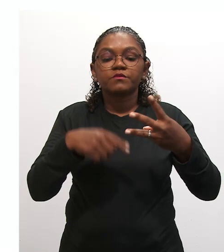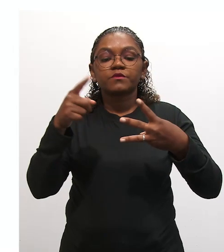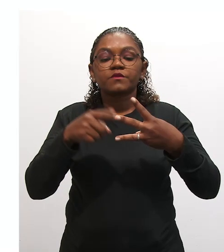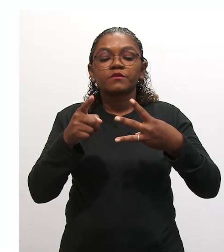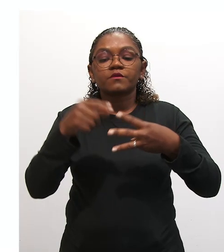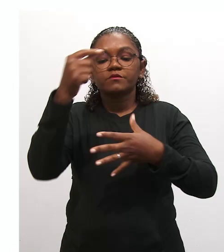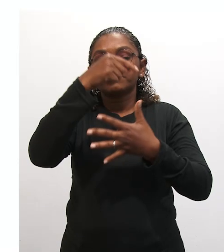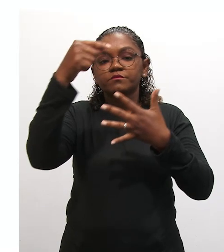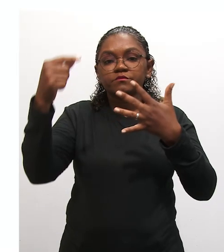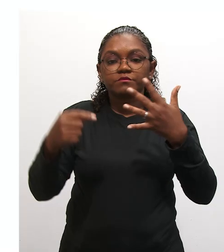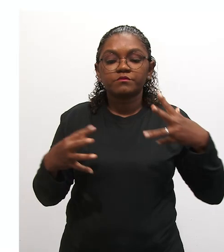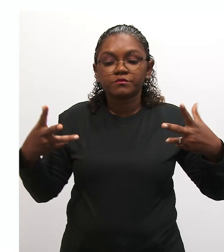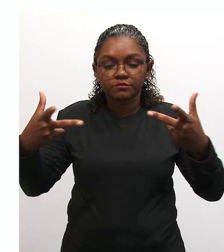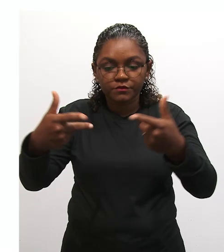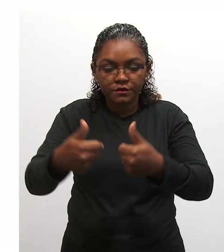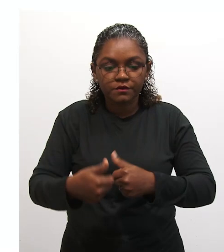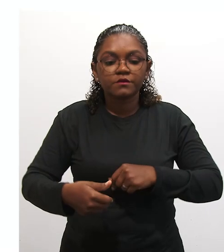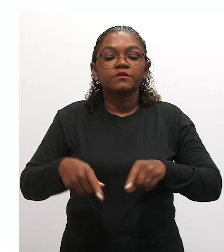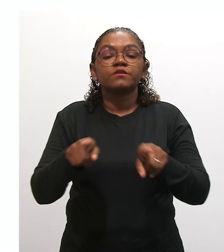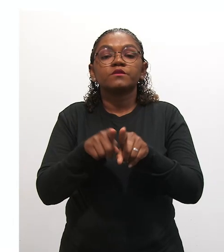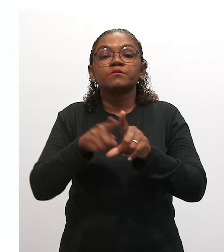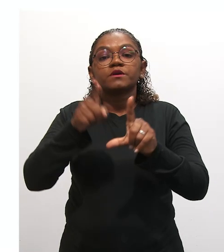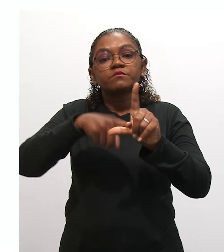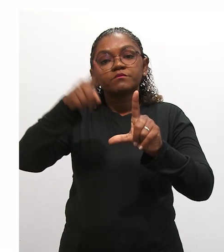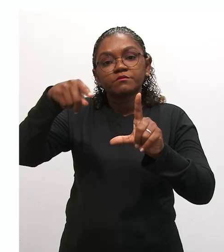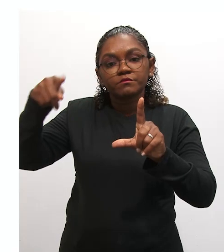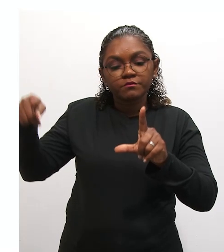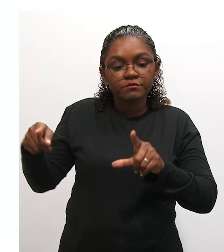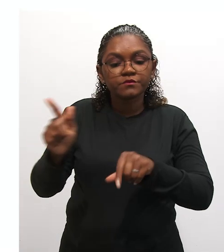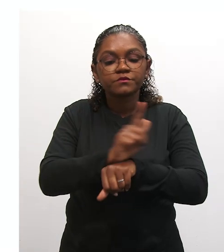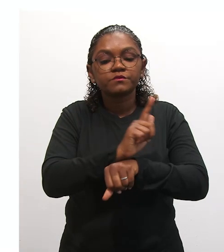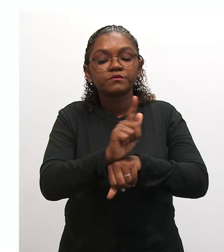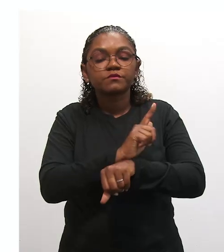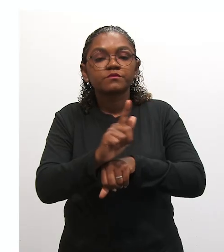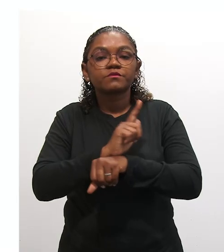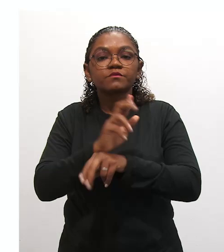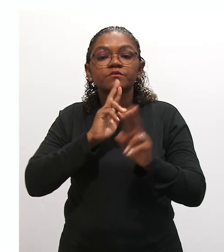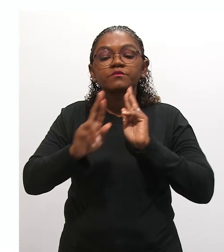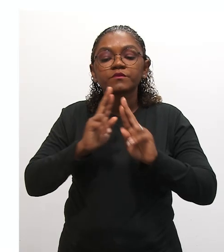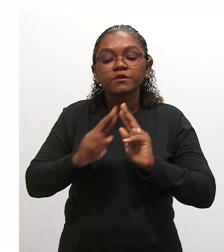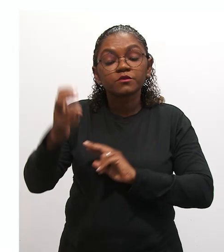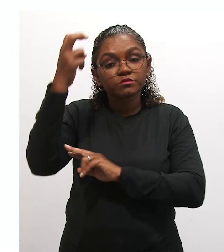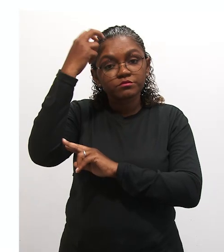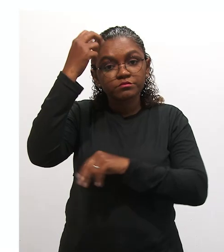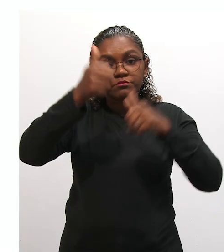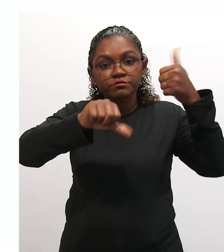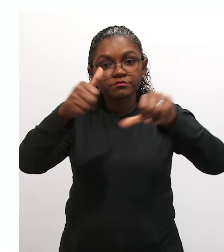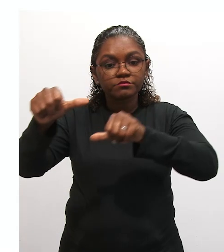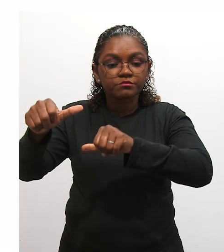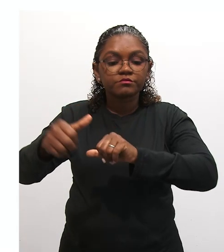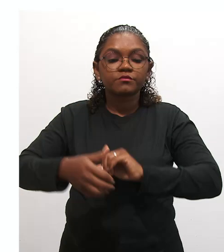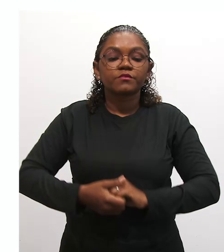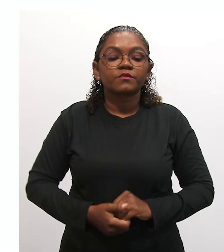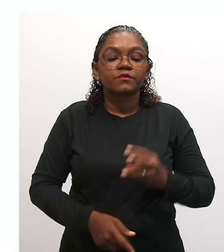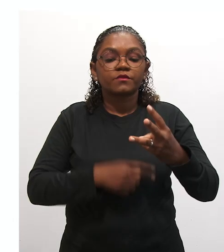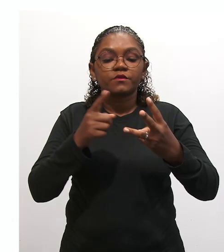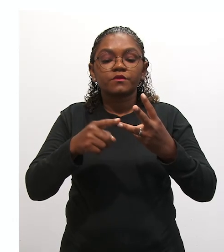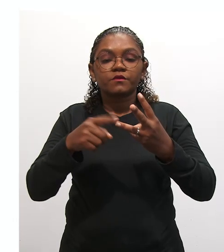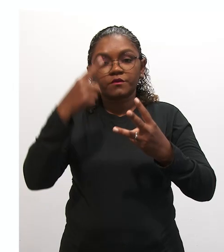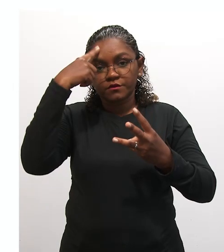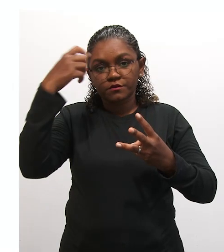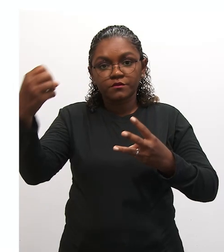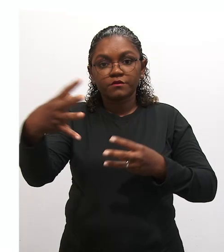qualidades, métricas, gestão por resultados e culturas avaliativas. E, por fim, a inovação e